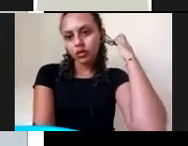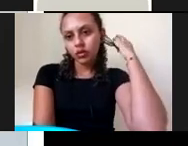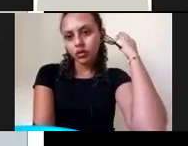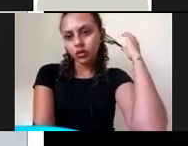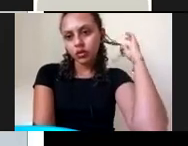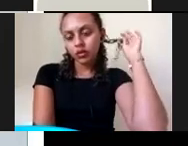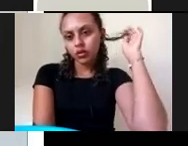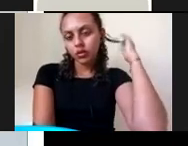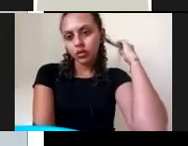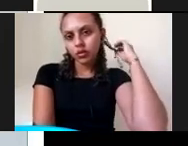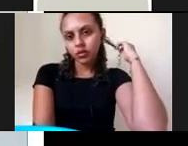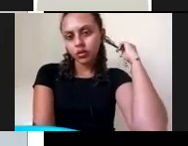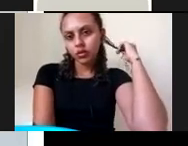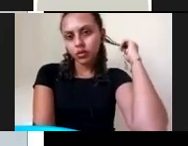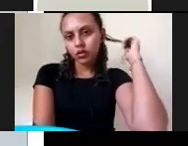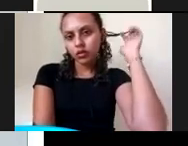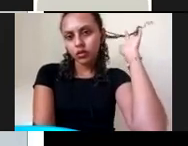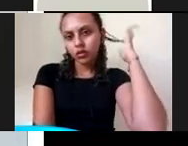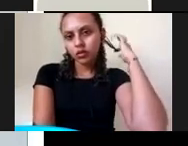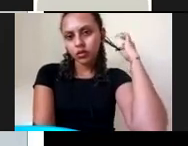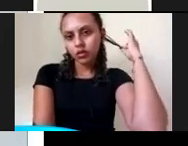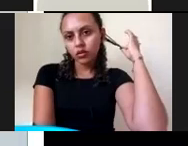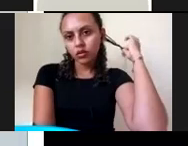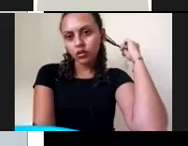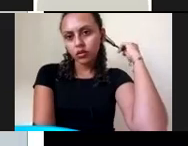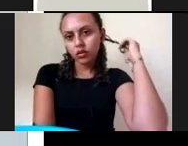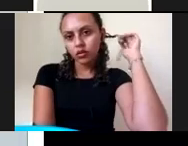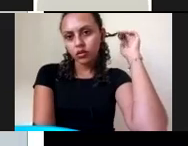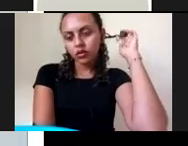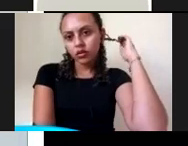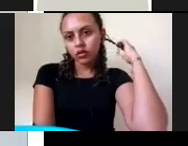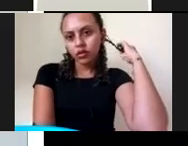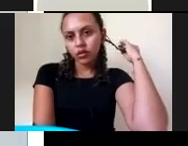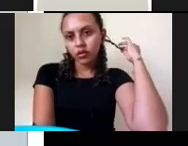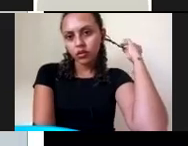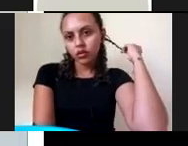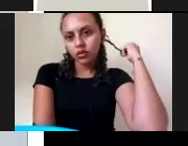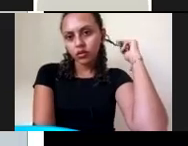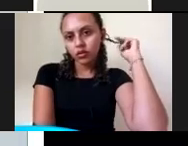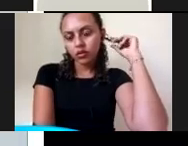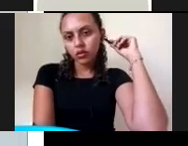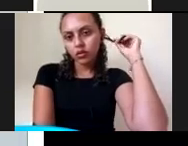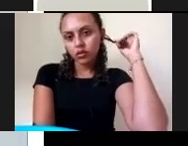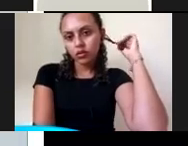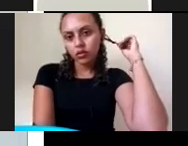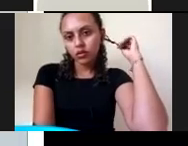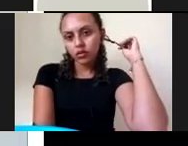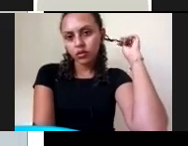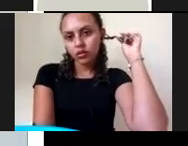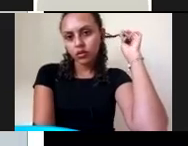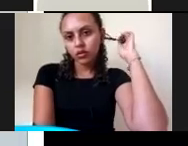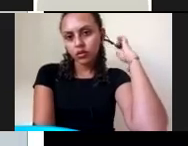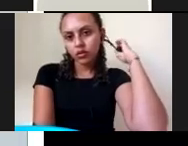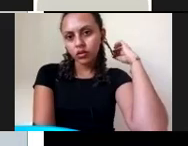de abdômen, e aí a gente faz através da inspeção, e existem as regiões, que a gente também vai ver a divisão